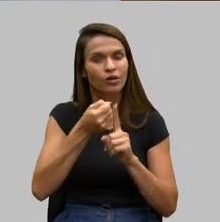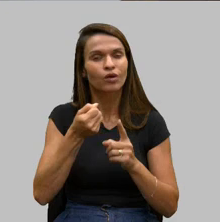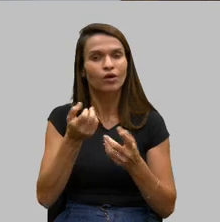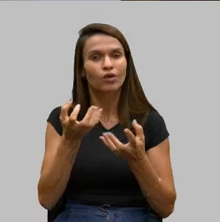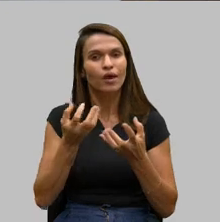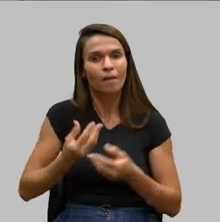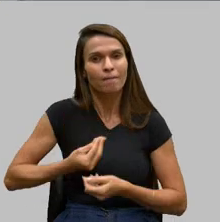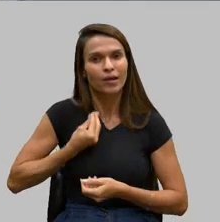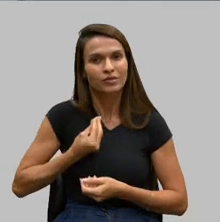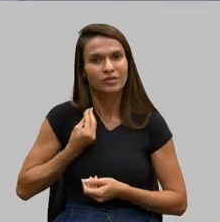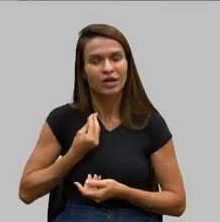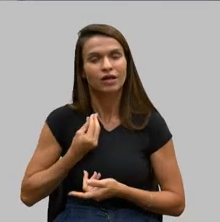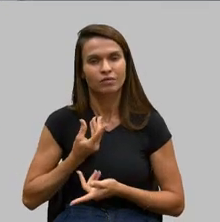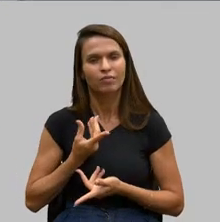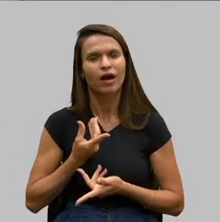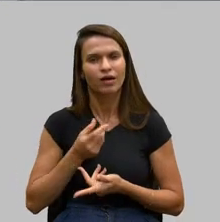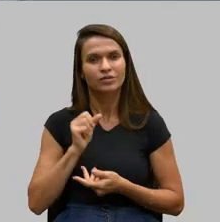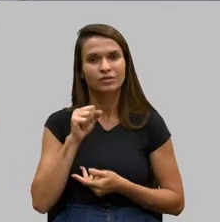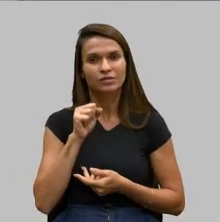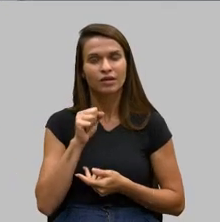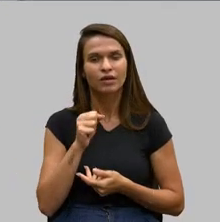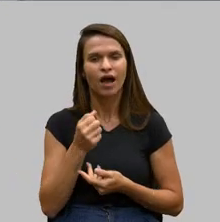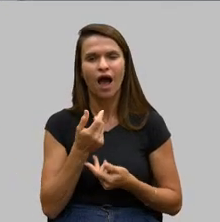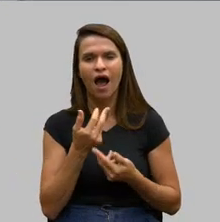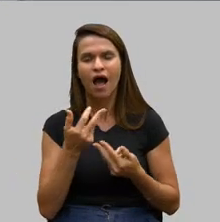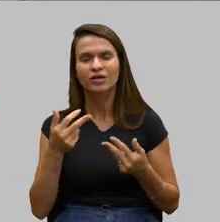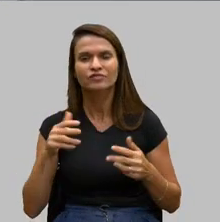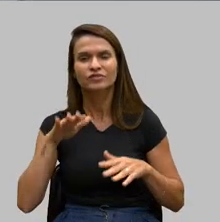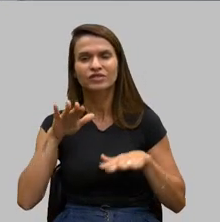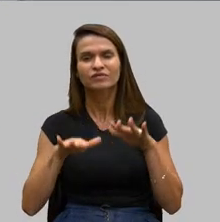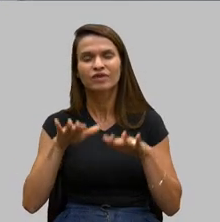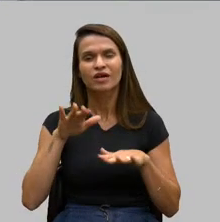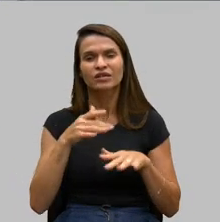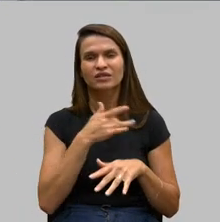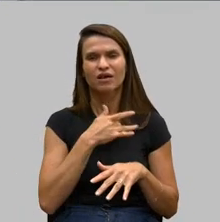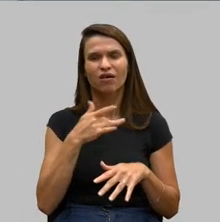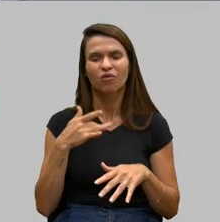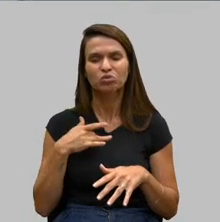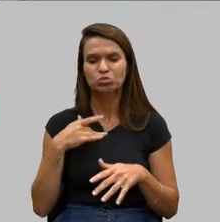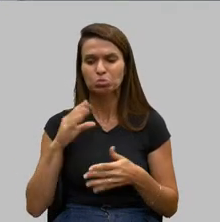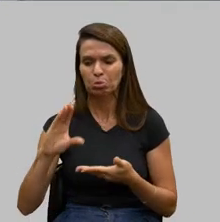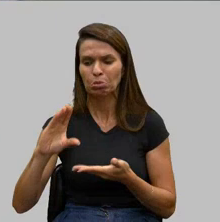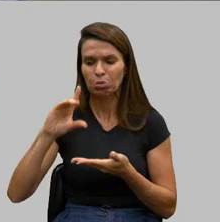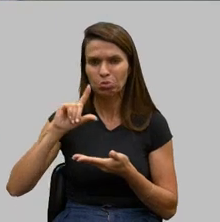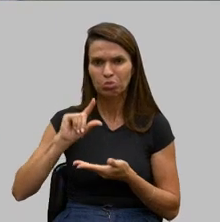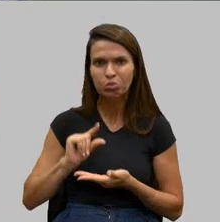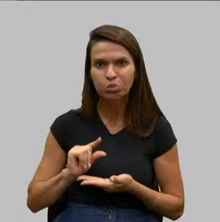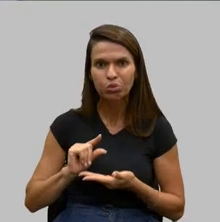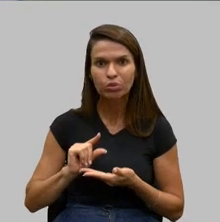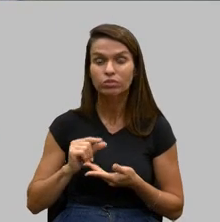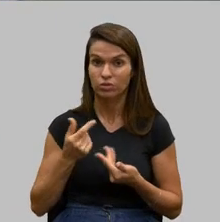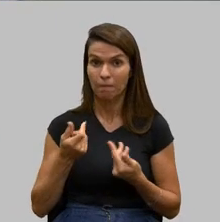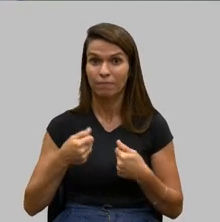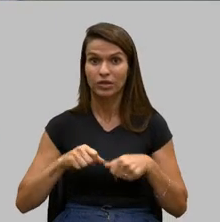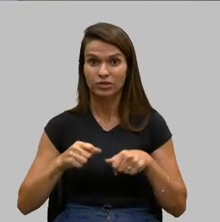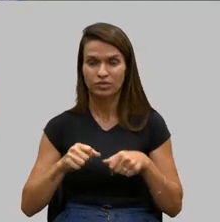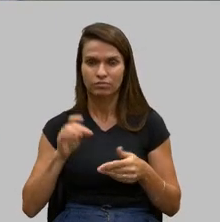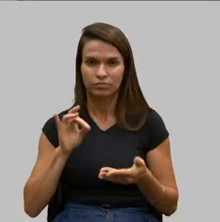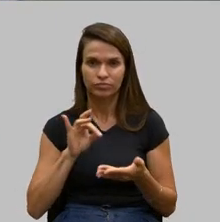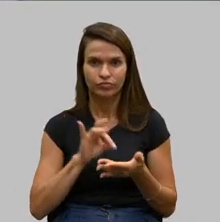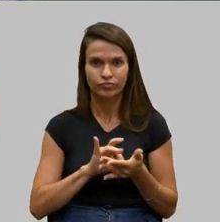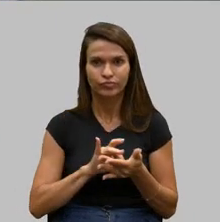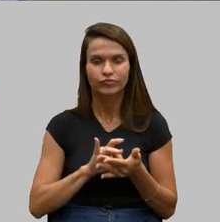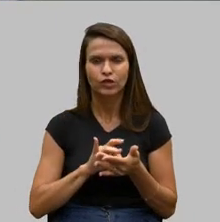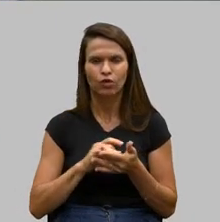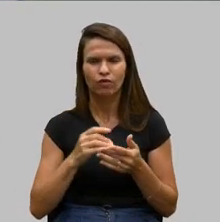disputas também porque muitas vezes a saúde tá com menos recursos do que precisa sabe quando eu fiz a análise da lei